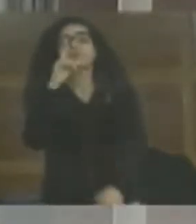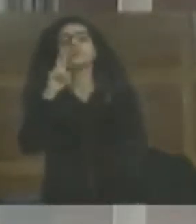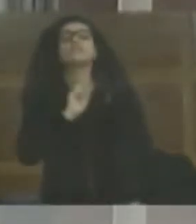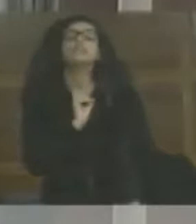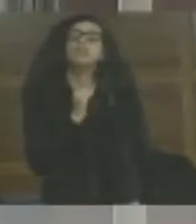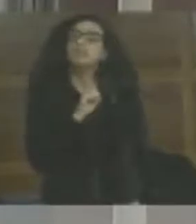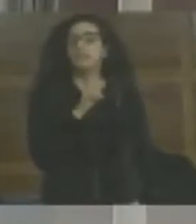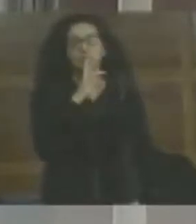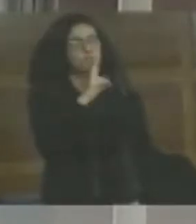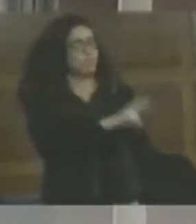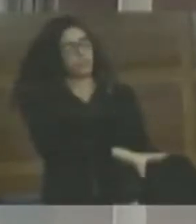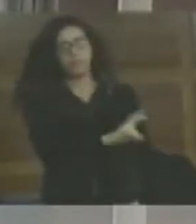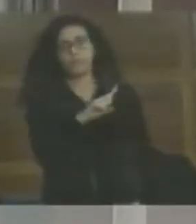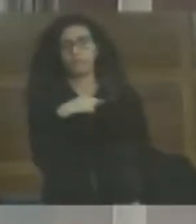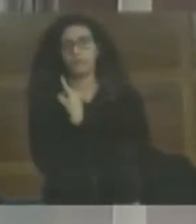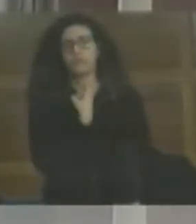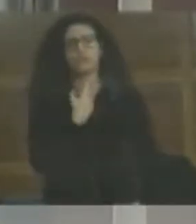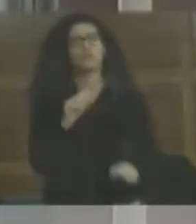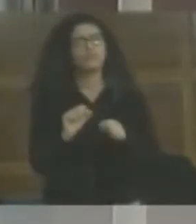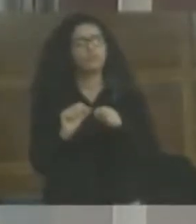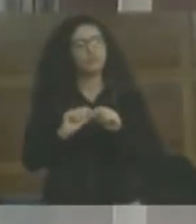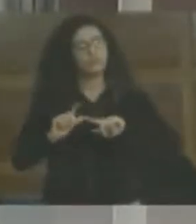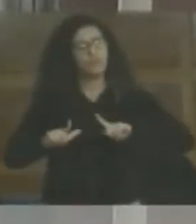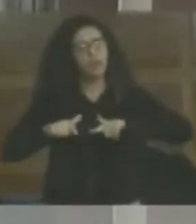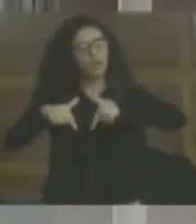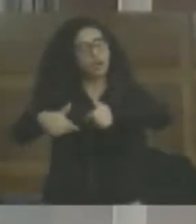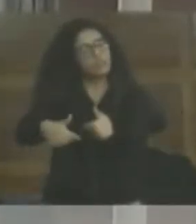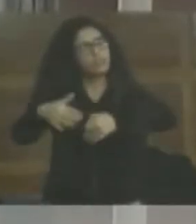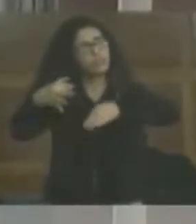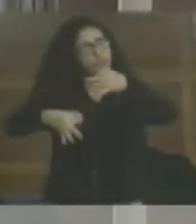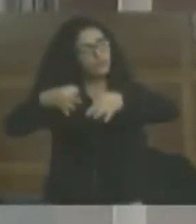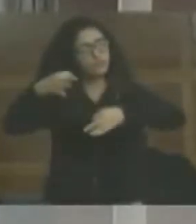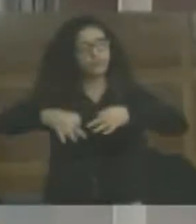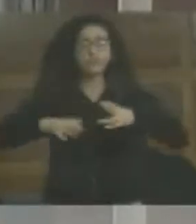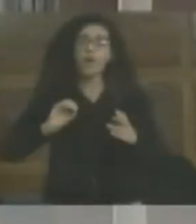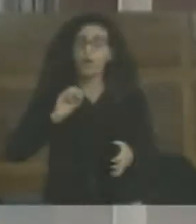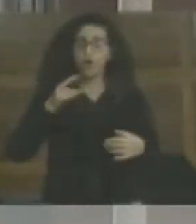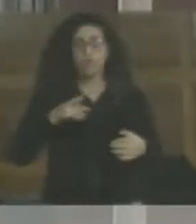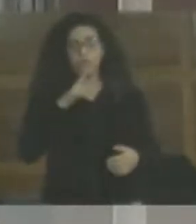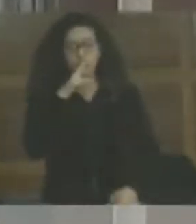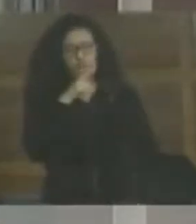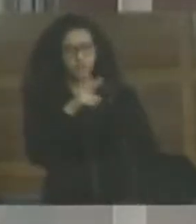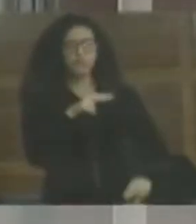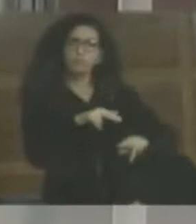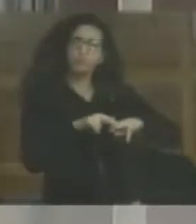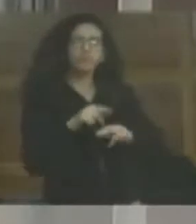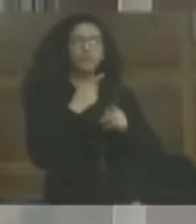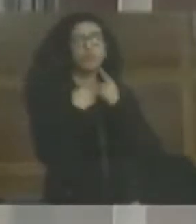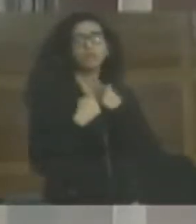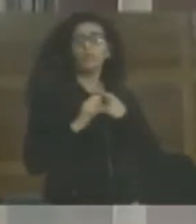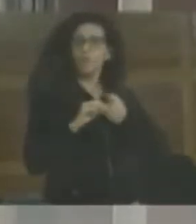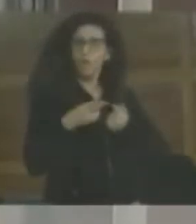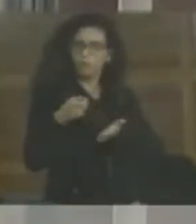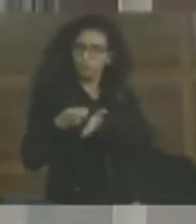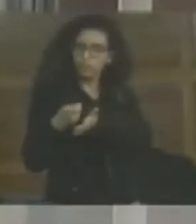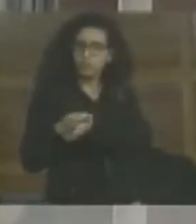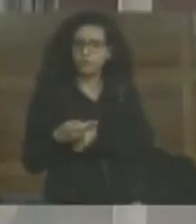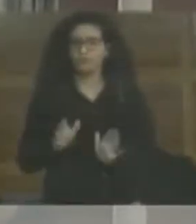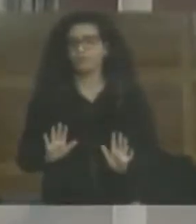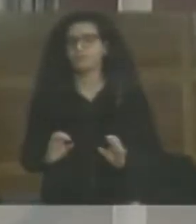corpo jurídico e vamos entrar com uma ação, porque hoje respondem por livre e espontânea vontade ou por livre e espontânea pressão. Bem,